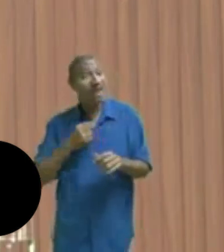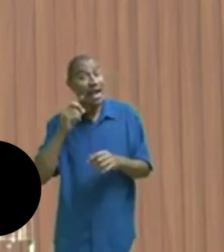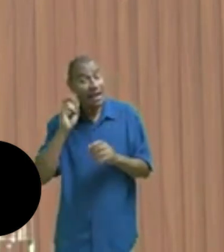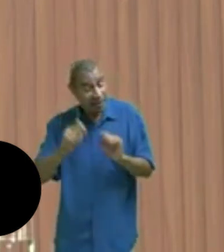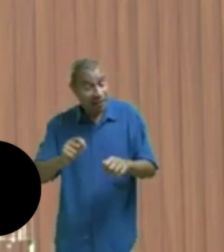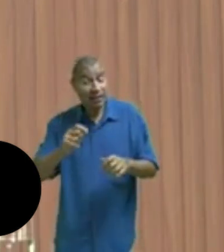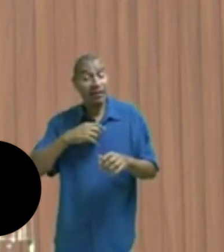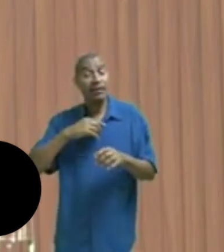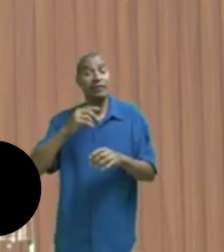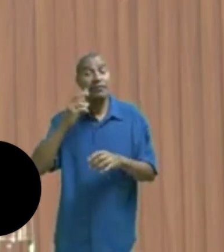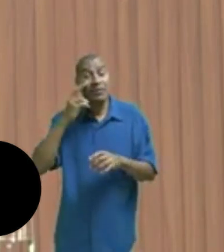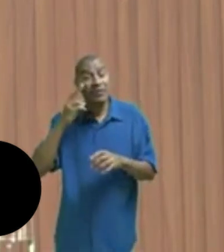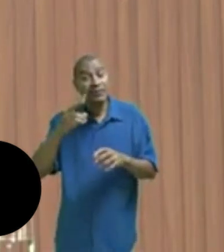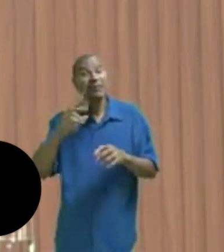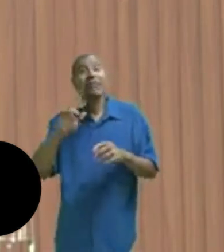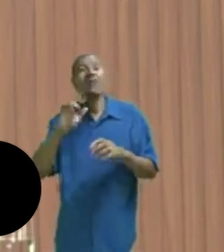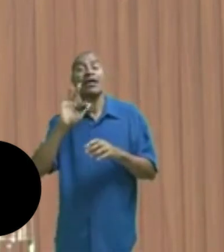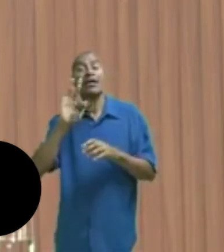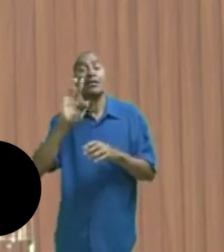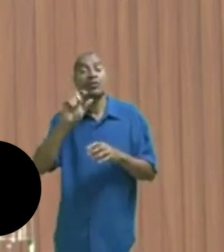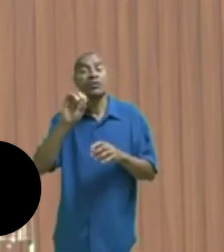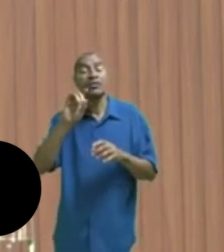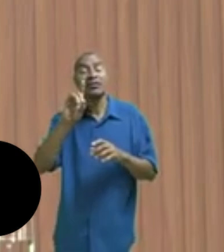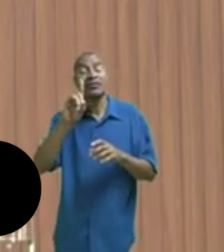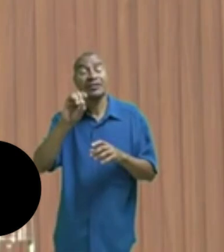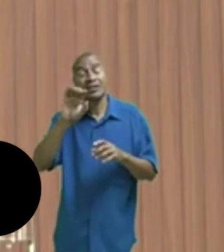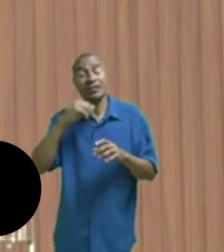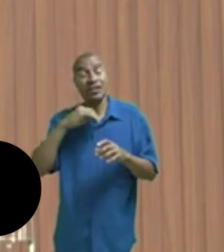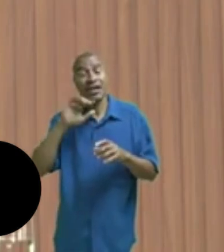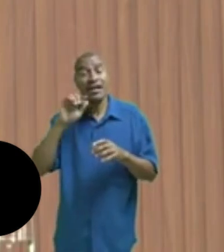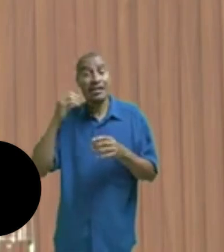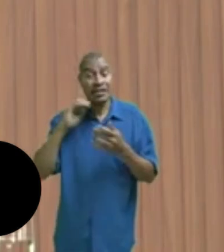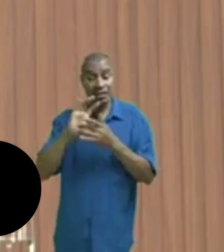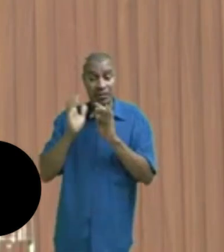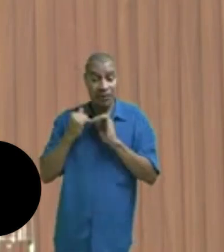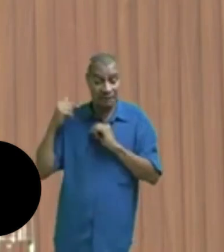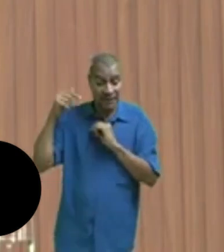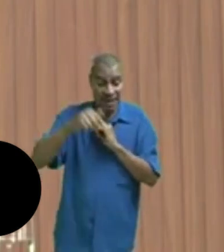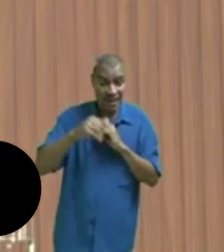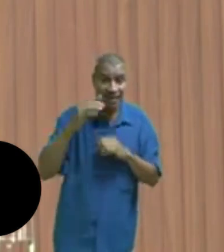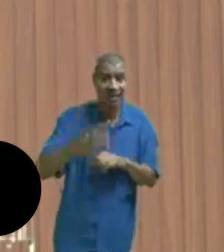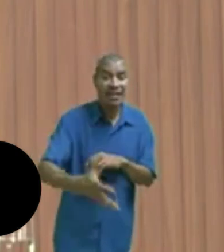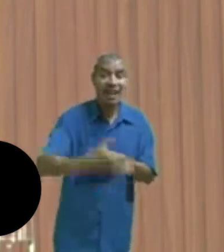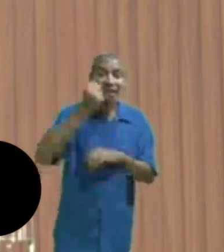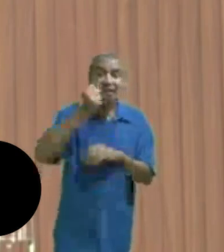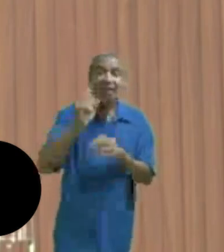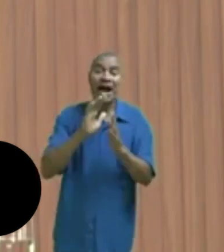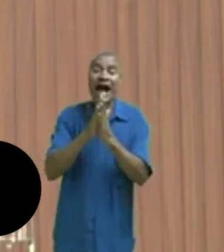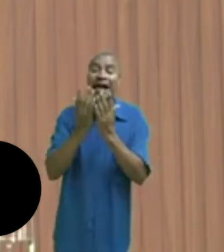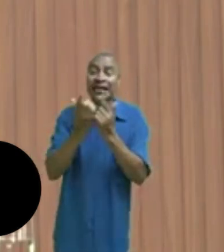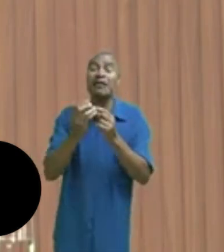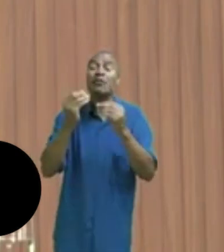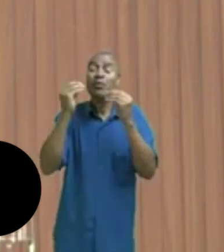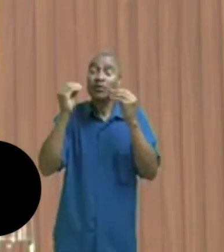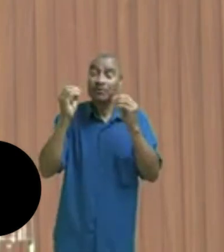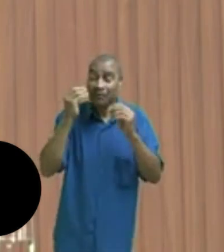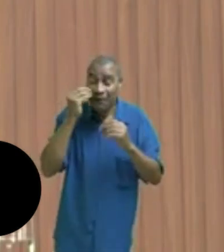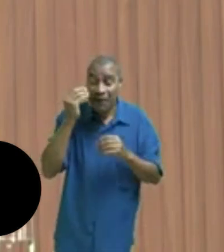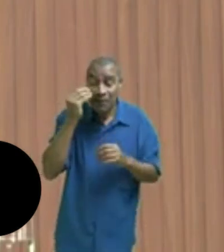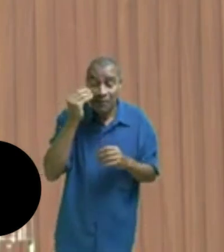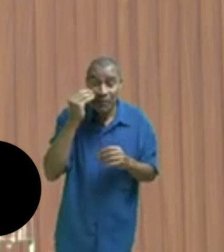estamos naquela jornada. Não porque merecemos, ou porque nos tornamos melhores, mas porque nascemos de